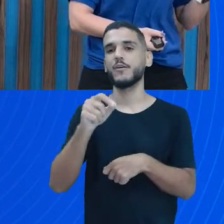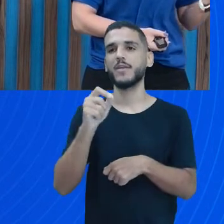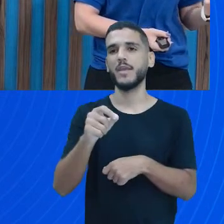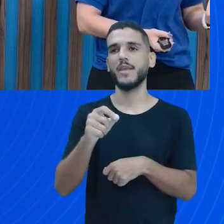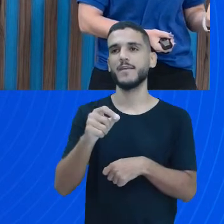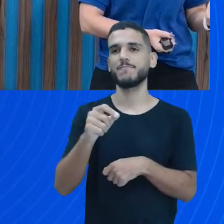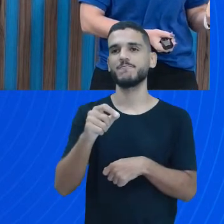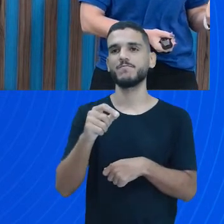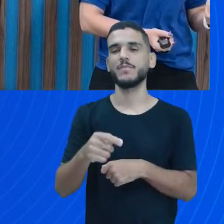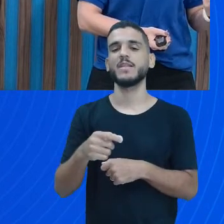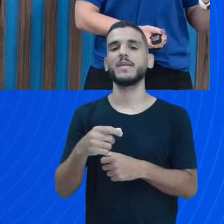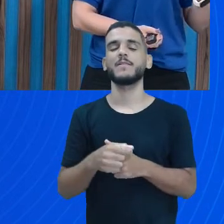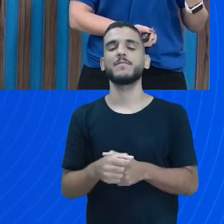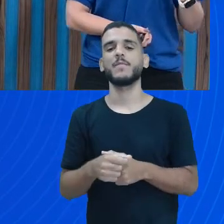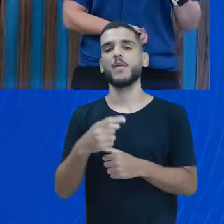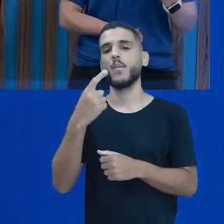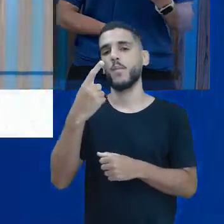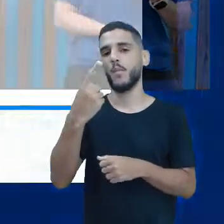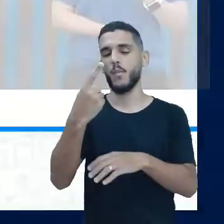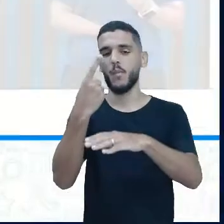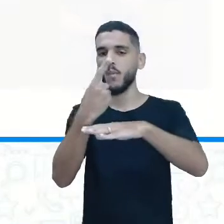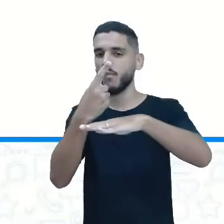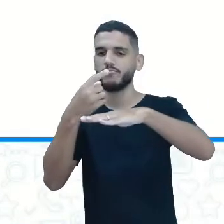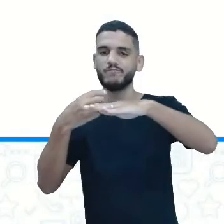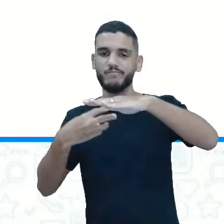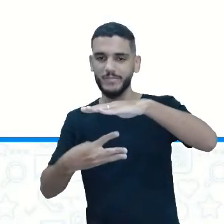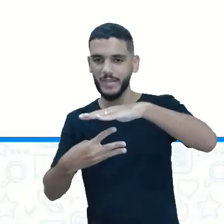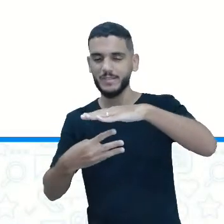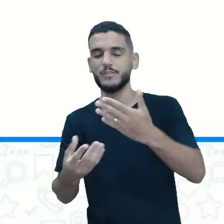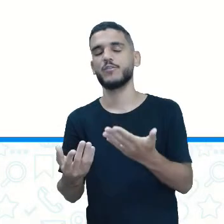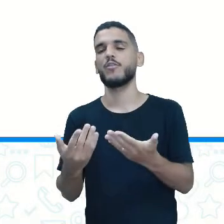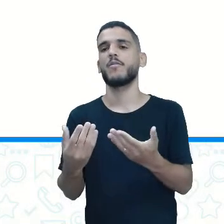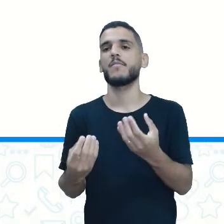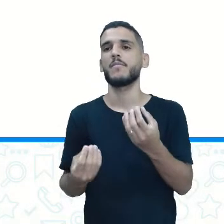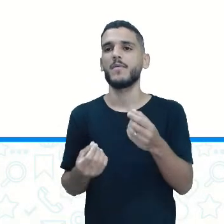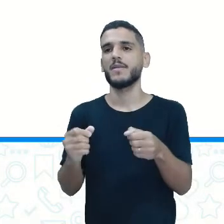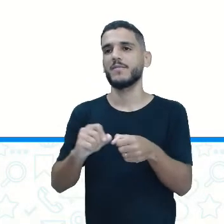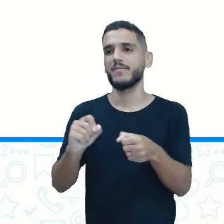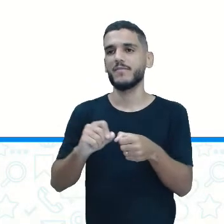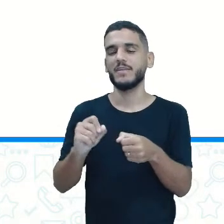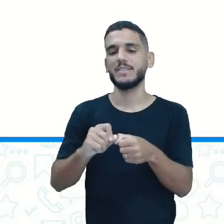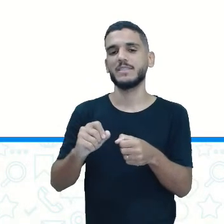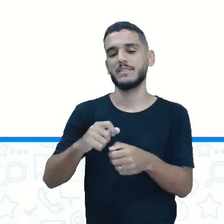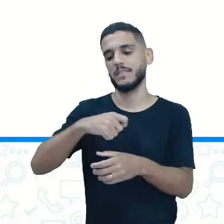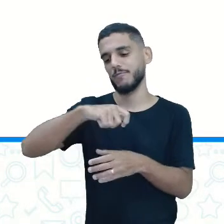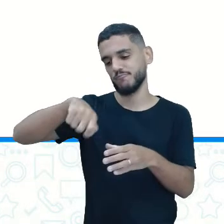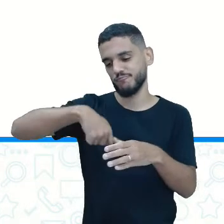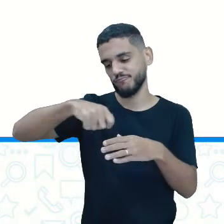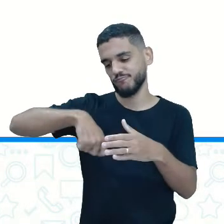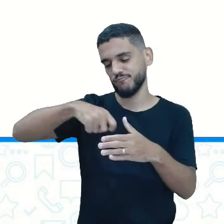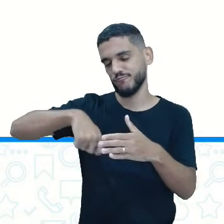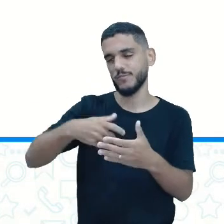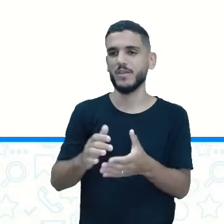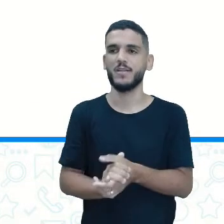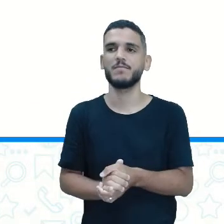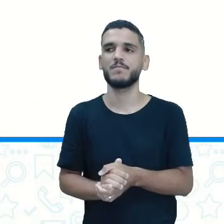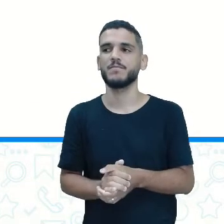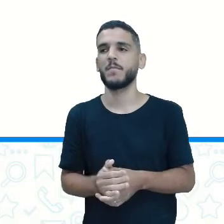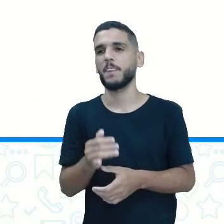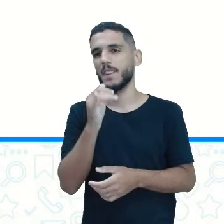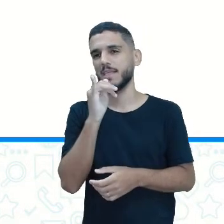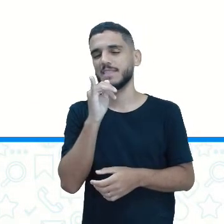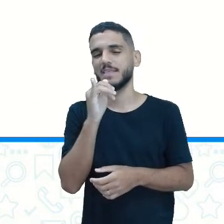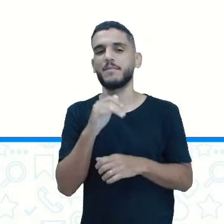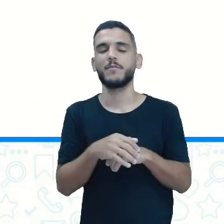fazer um omelete. Quantos ovos ele irá usar? Uma receita de bolo, né, às vezes fala